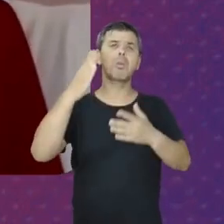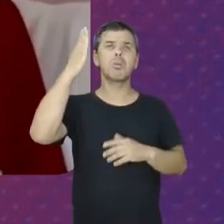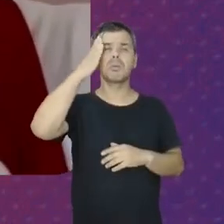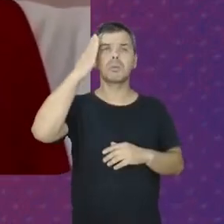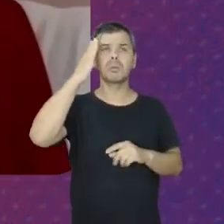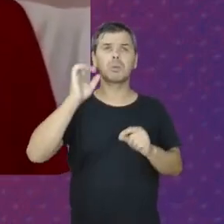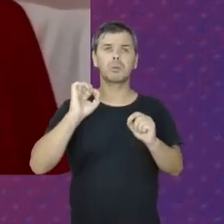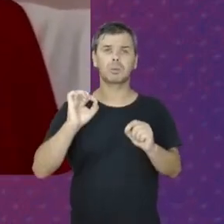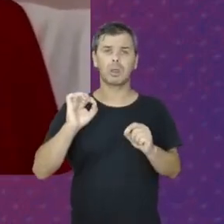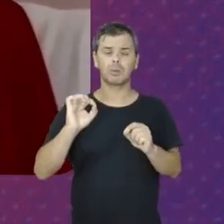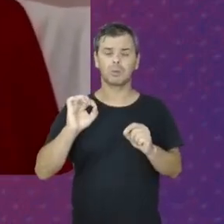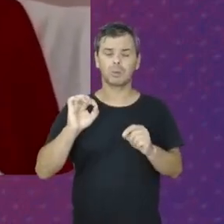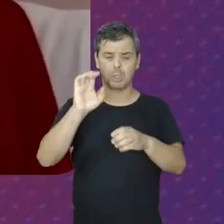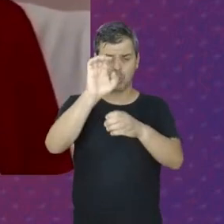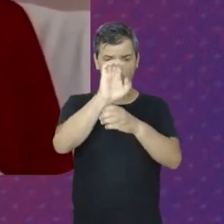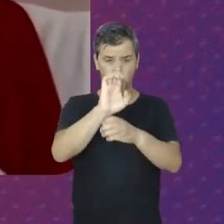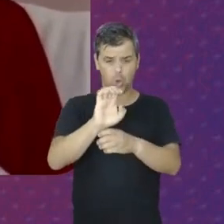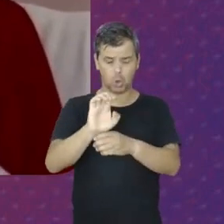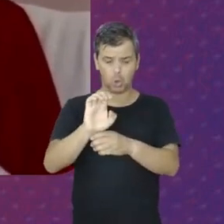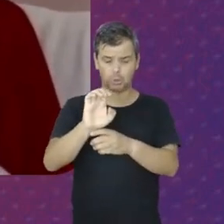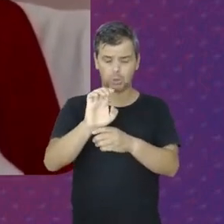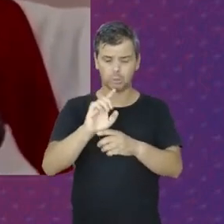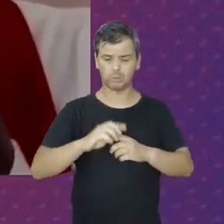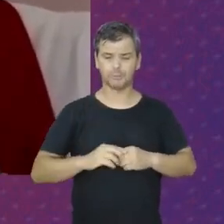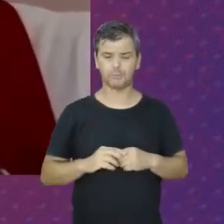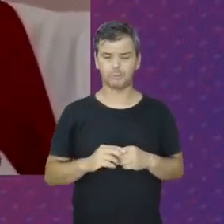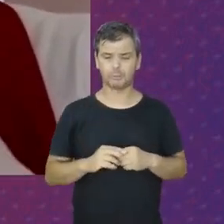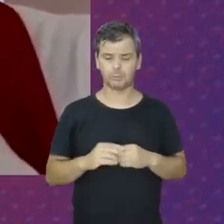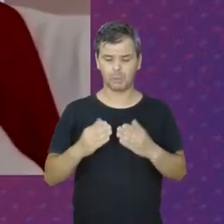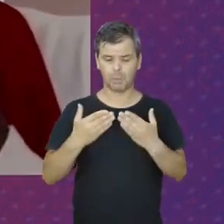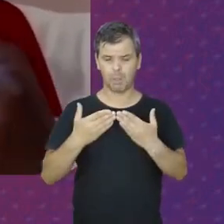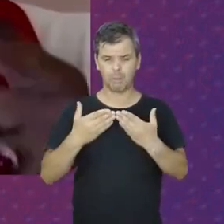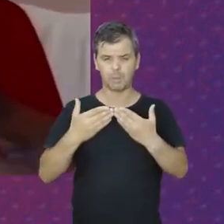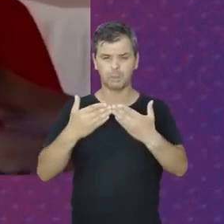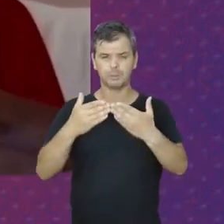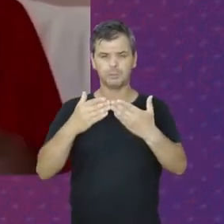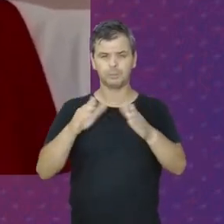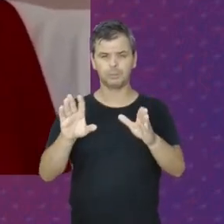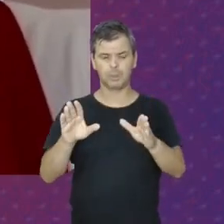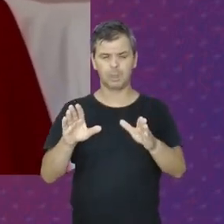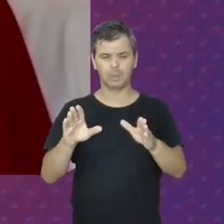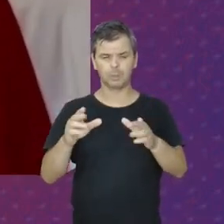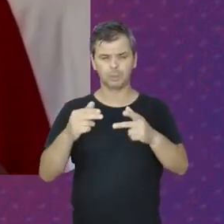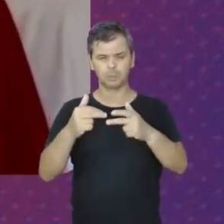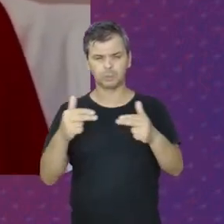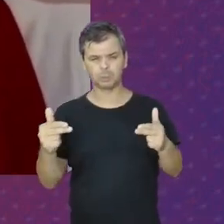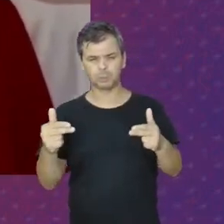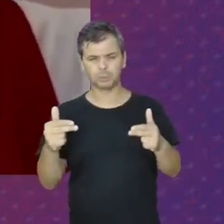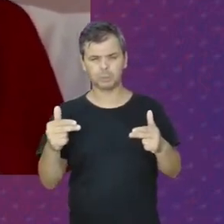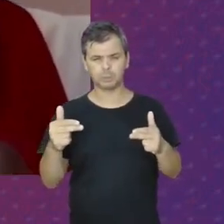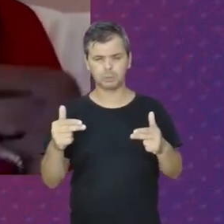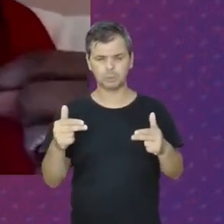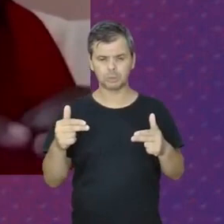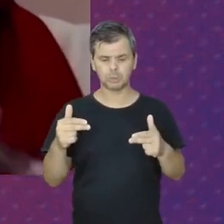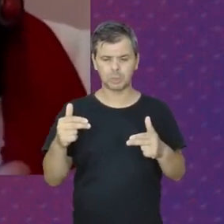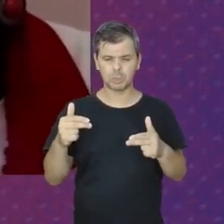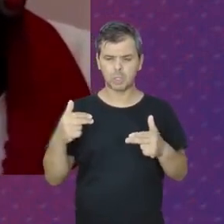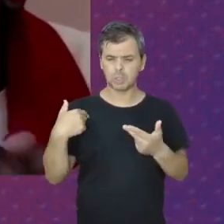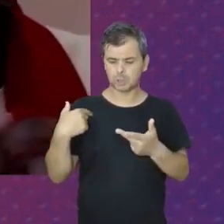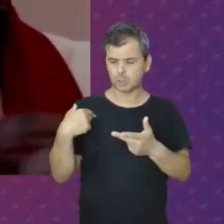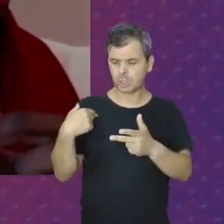e entendendo que o Estado ele pode abrir possibilidades de bolsas para